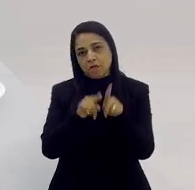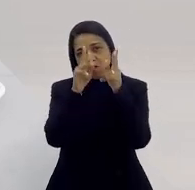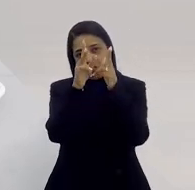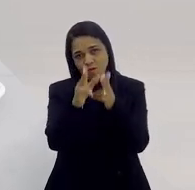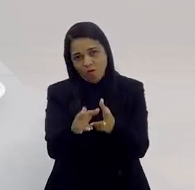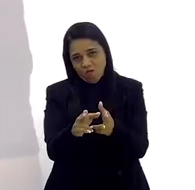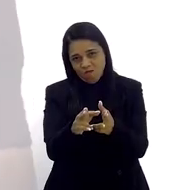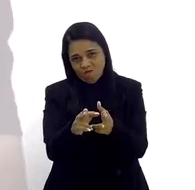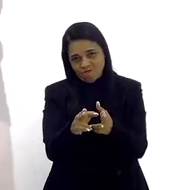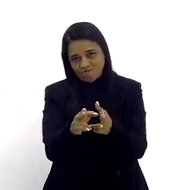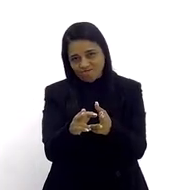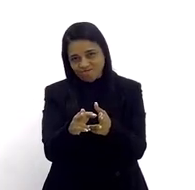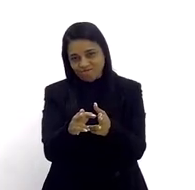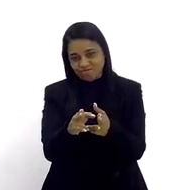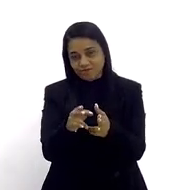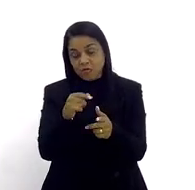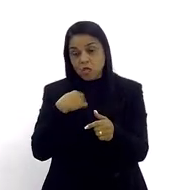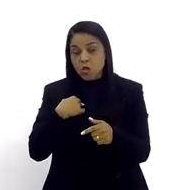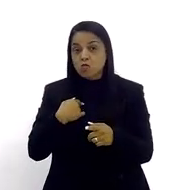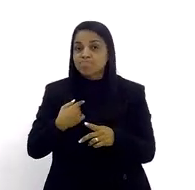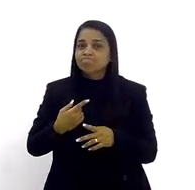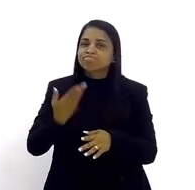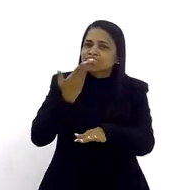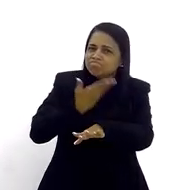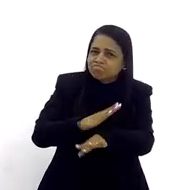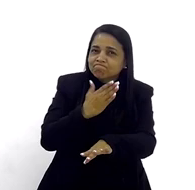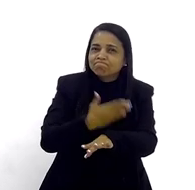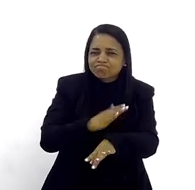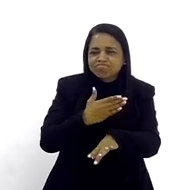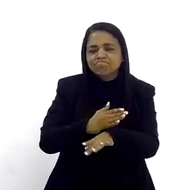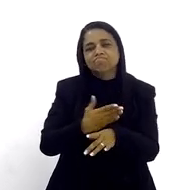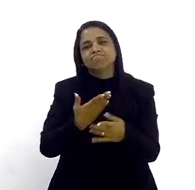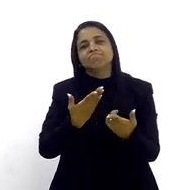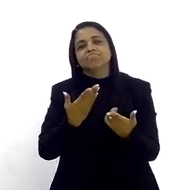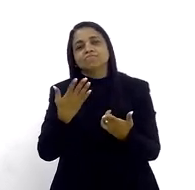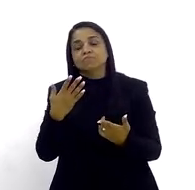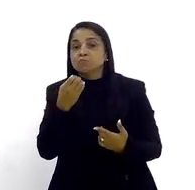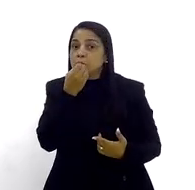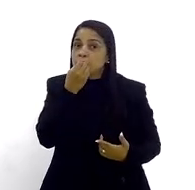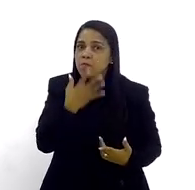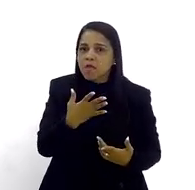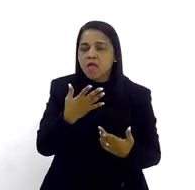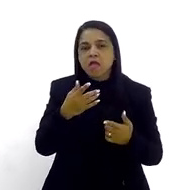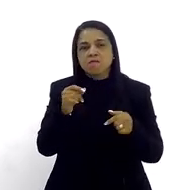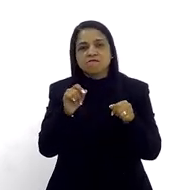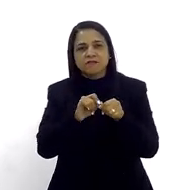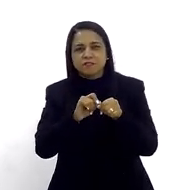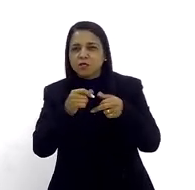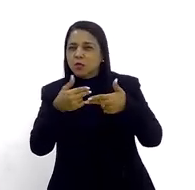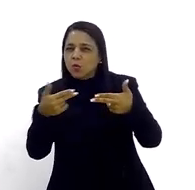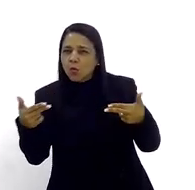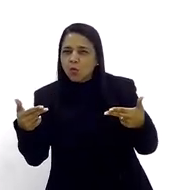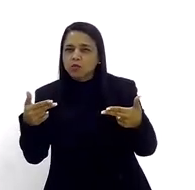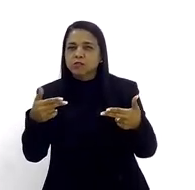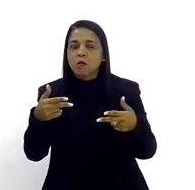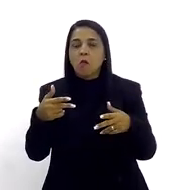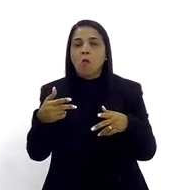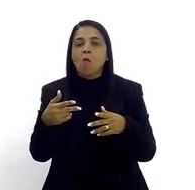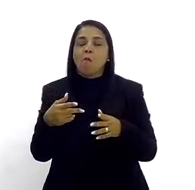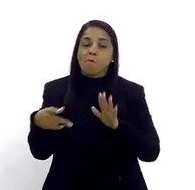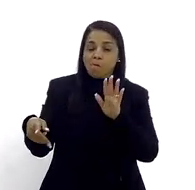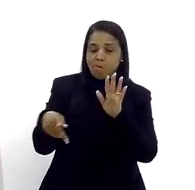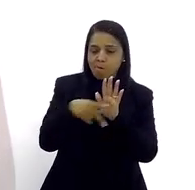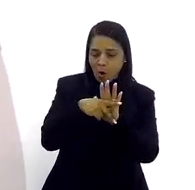e aí só o exercício de buscar o bem só o exercício às vezes de cuidar da sua própria vida